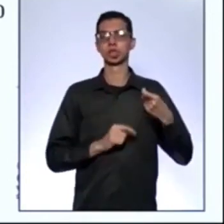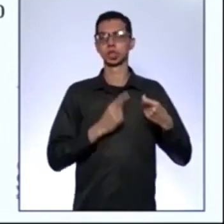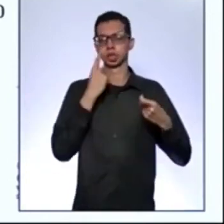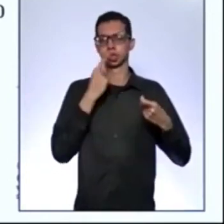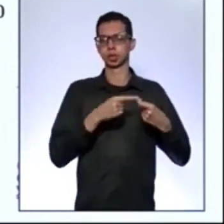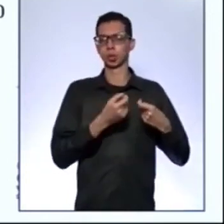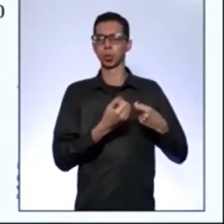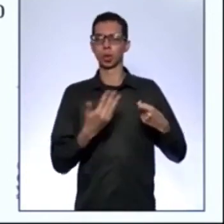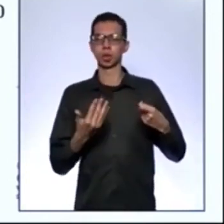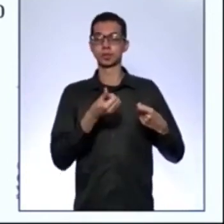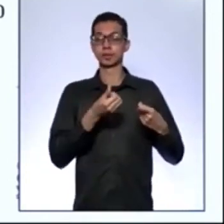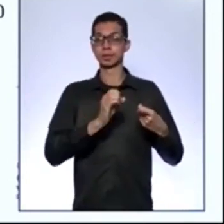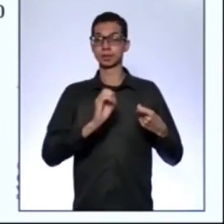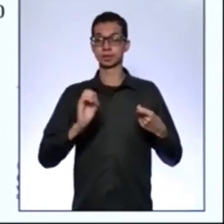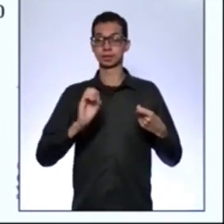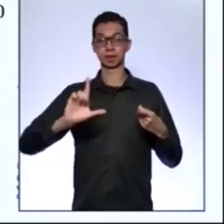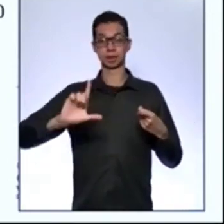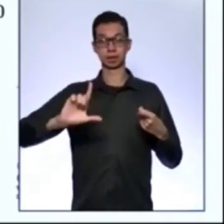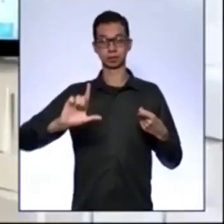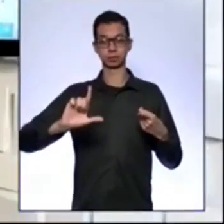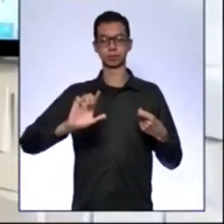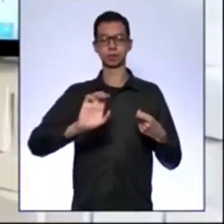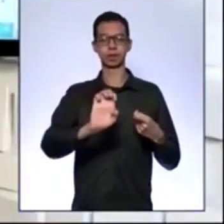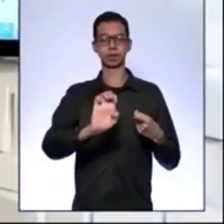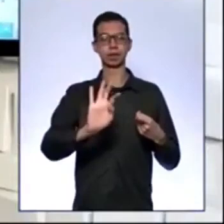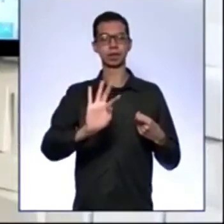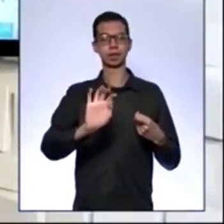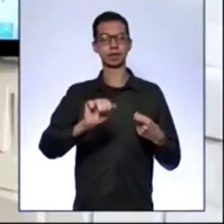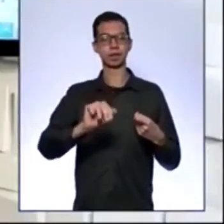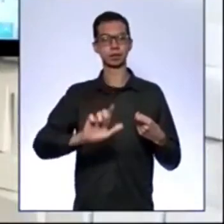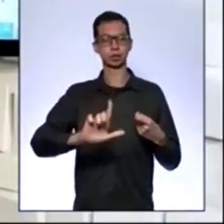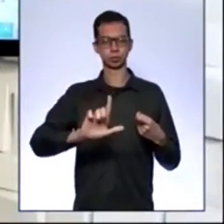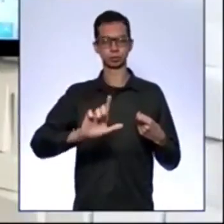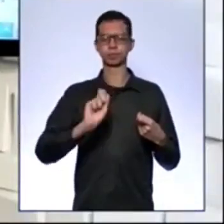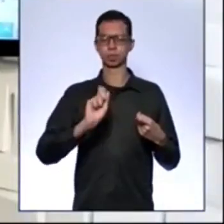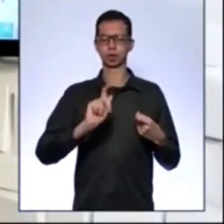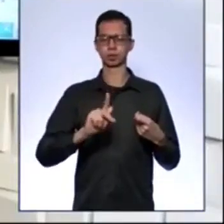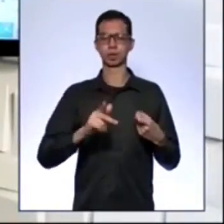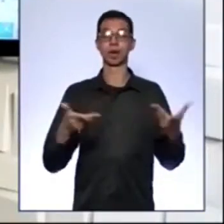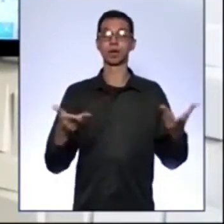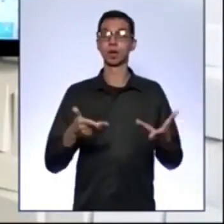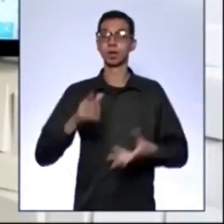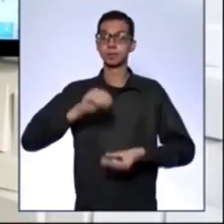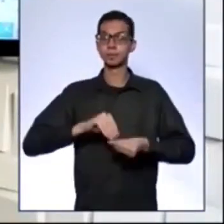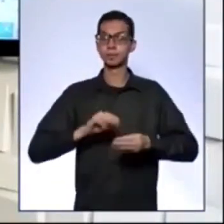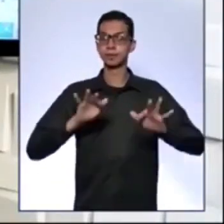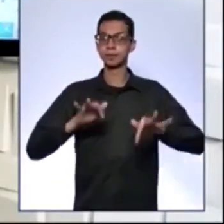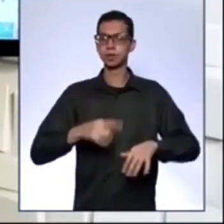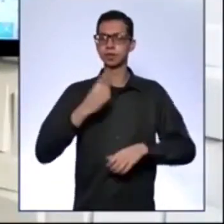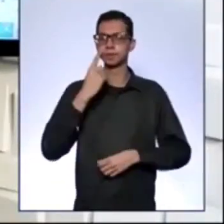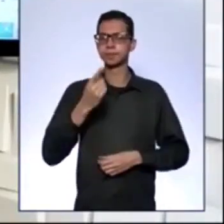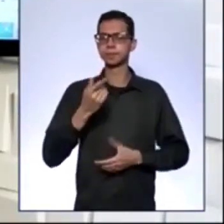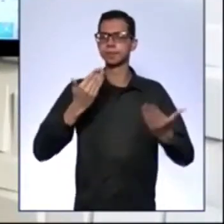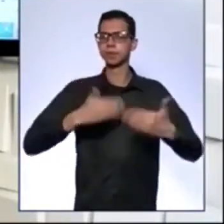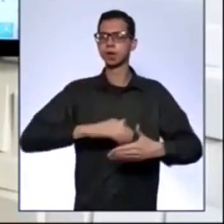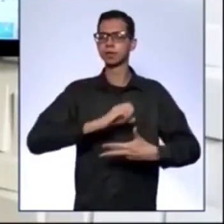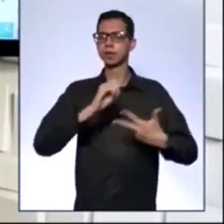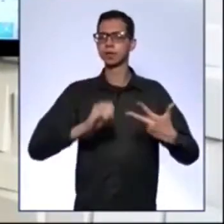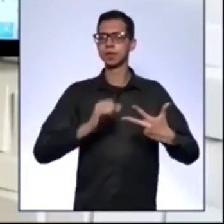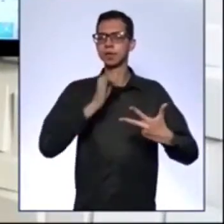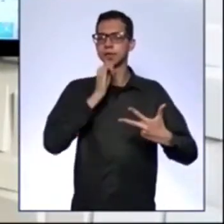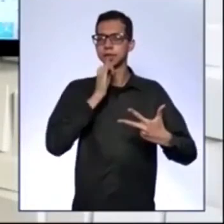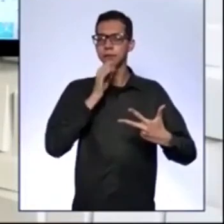600 litros de etanol para terminar então se você der na prova do Enem